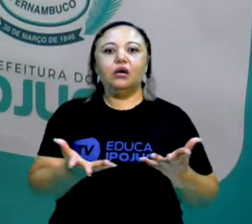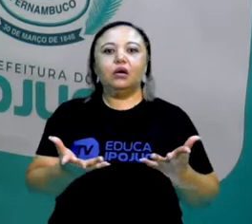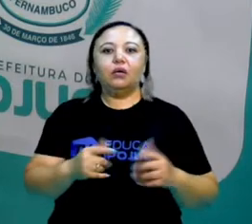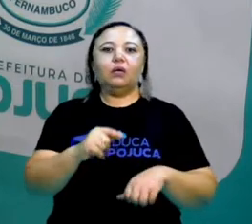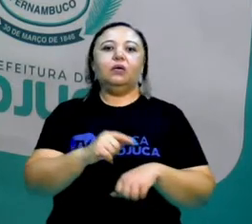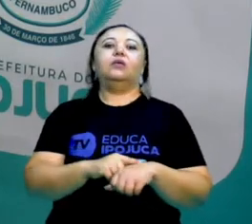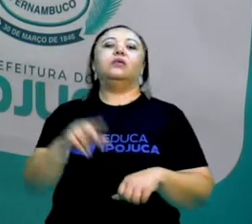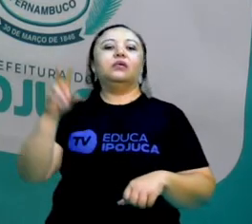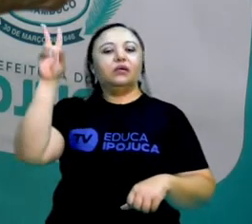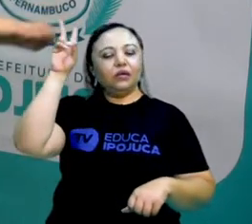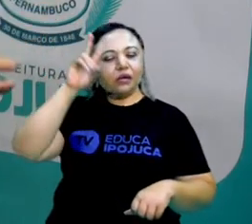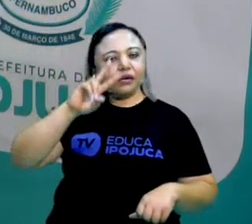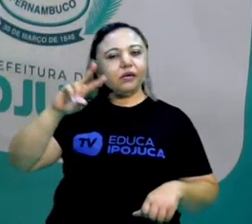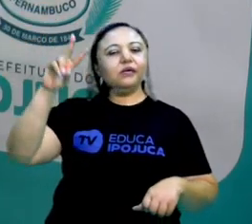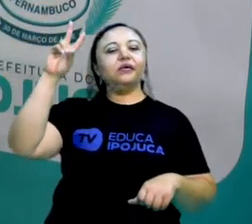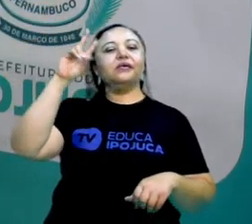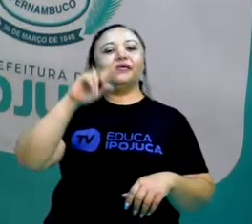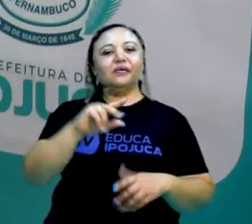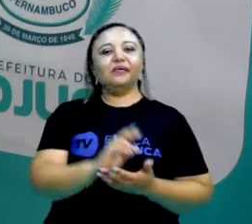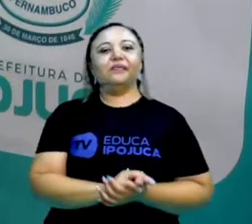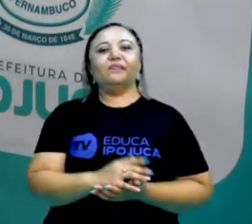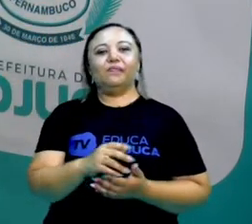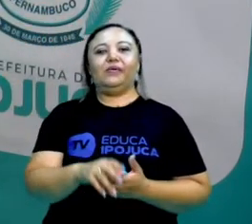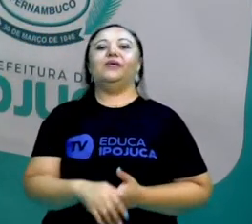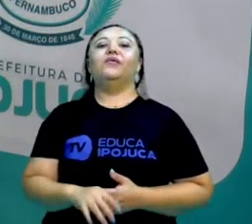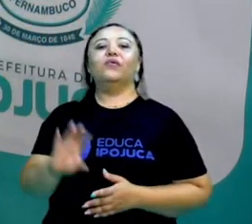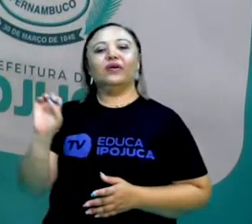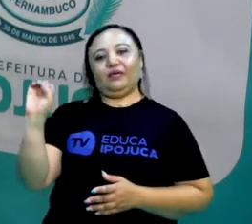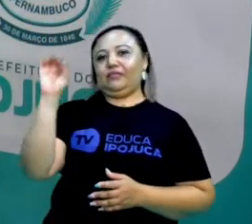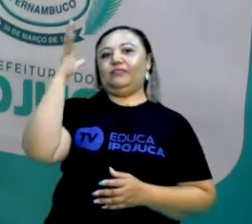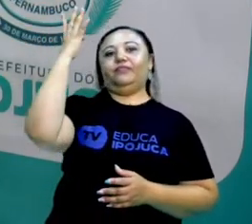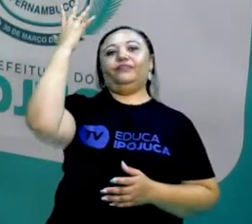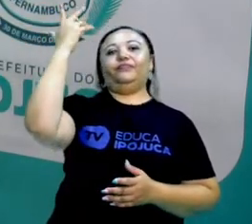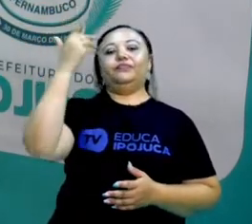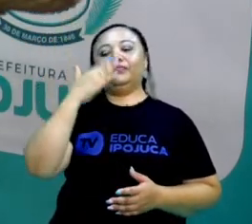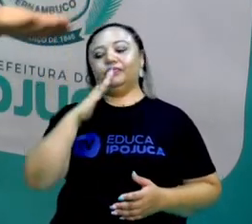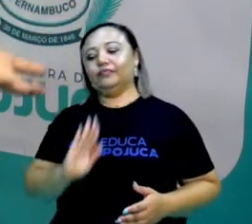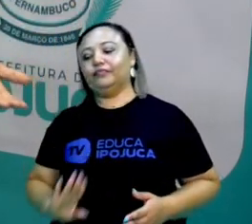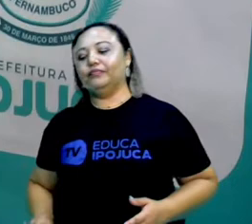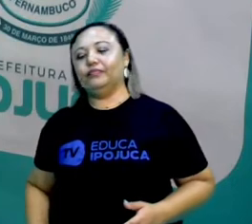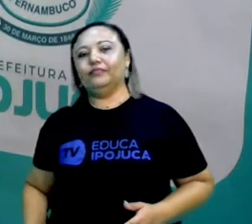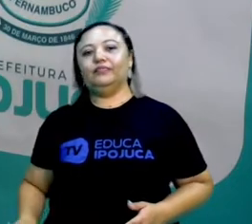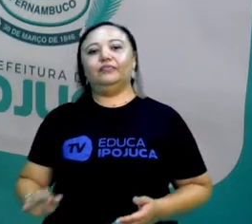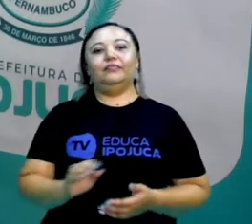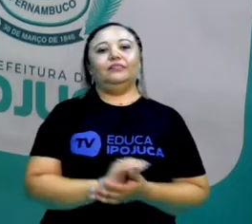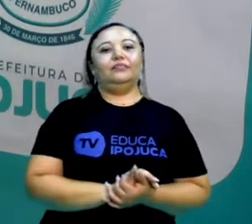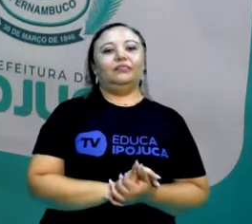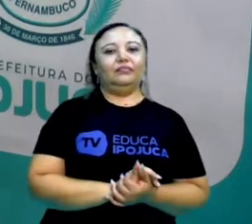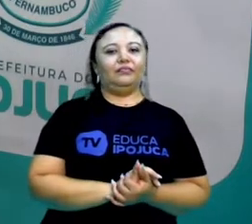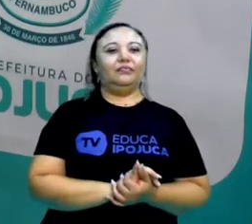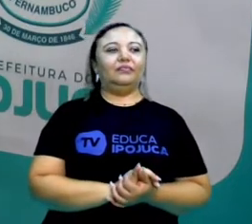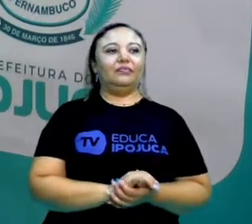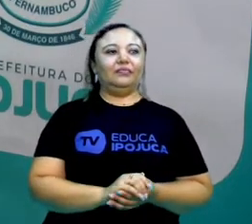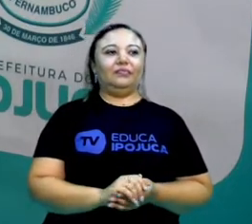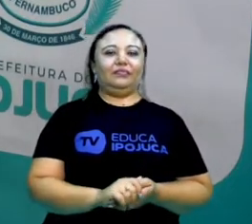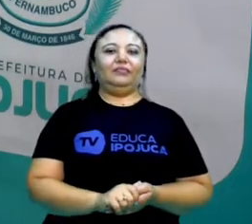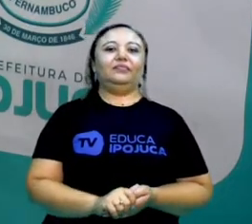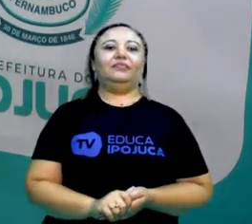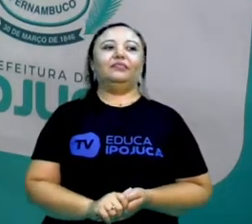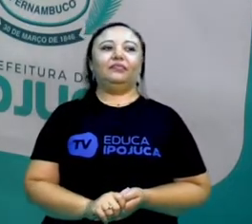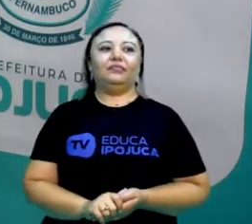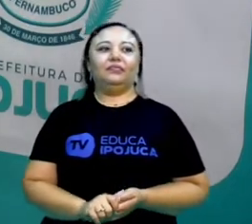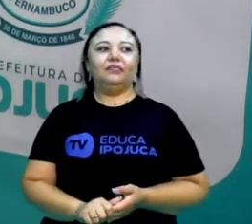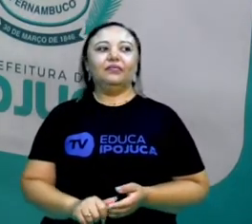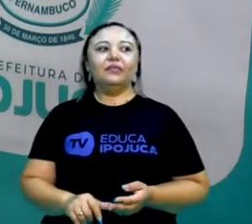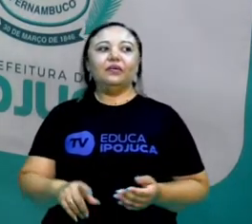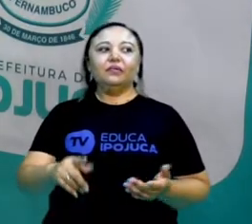hoje, elas estão relembrando, não é? O que deste fato ocorrido quando elas eram crianças,